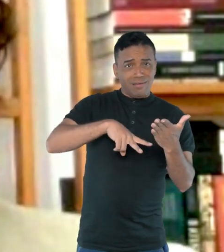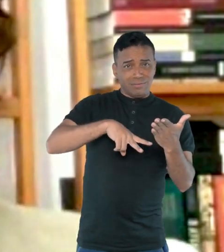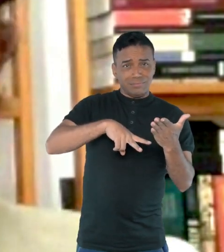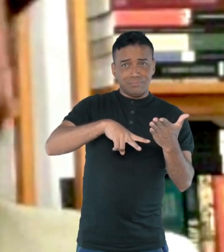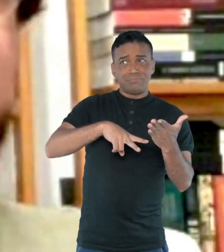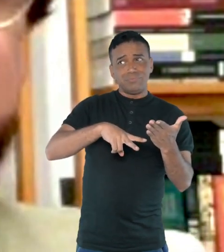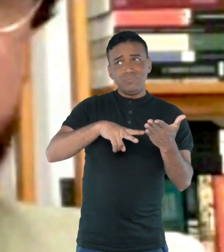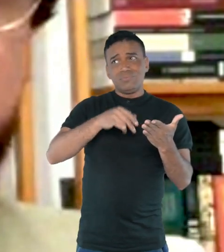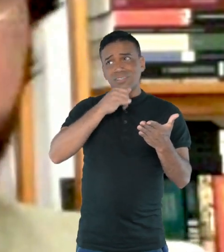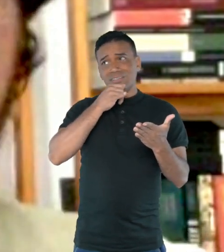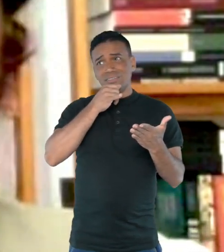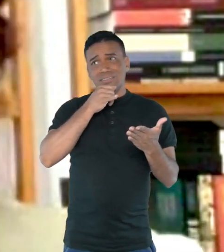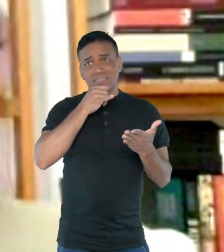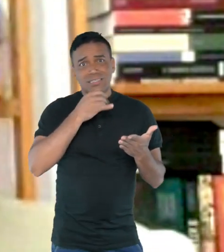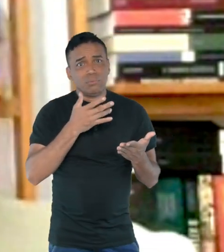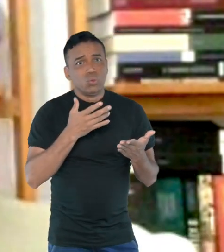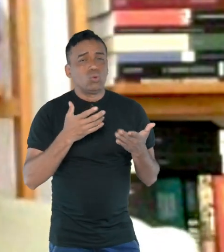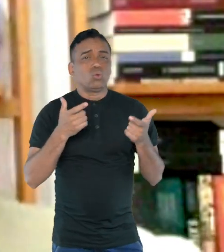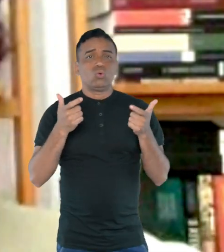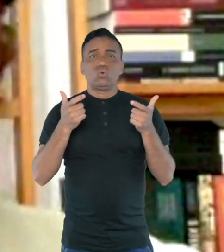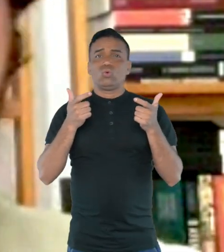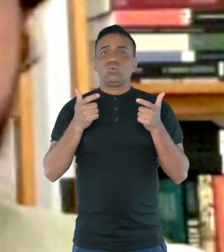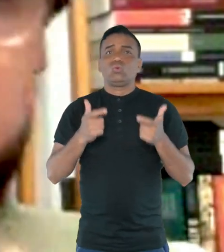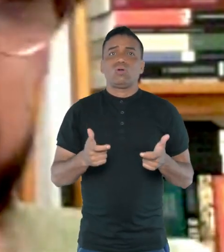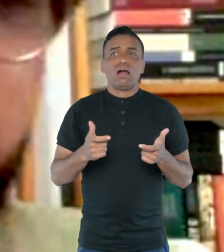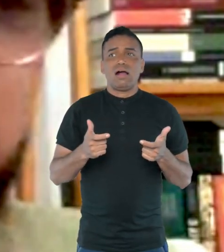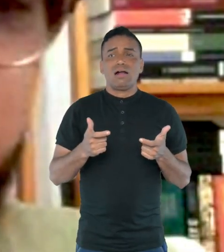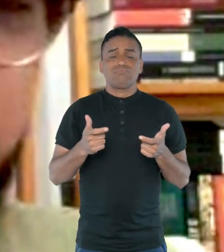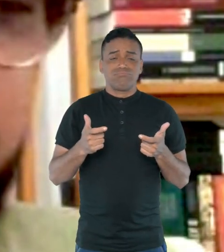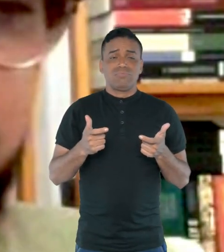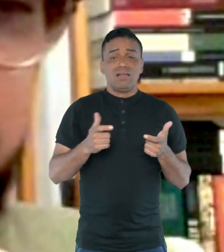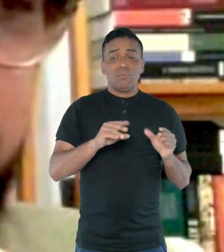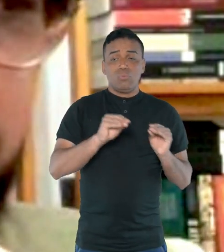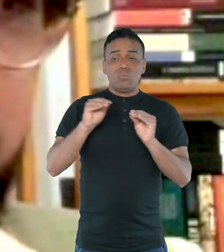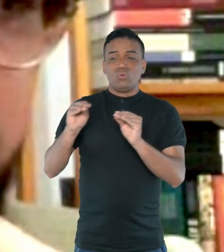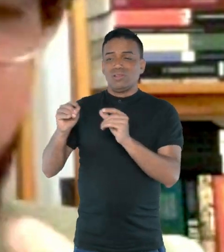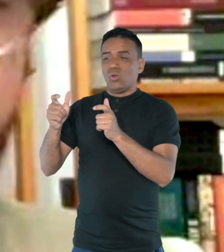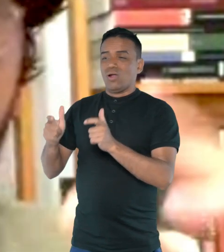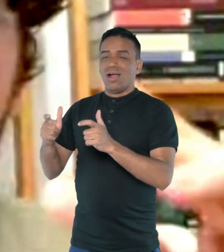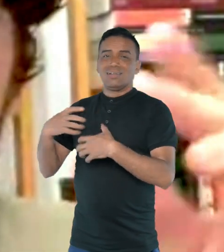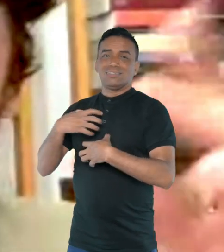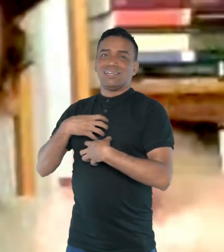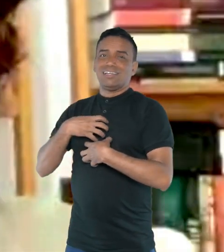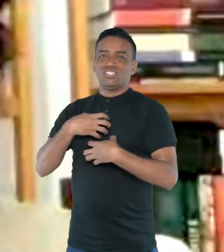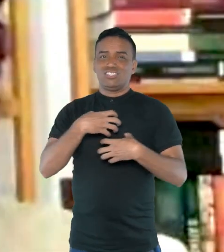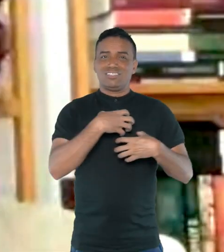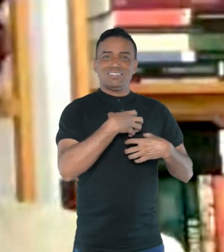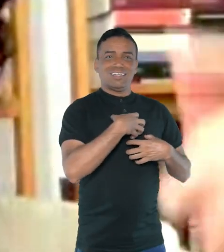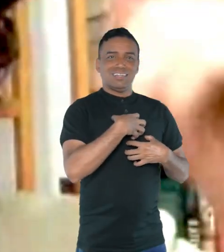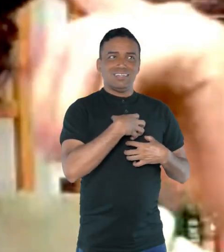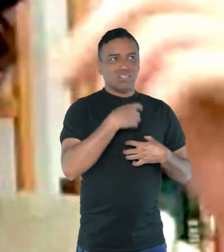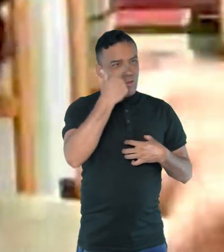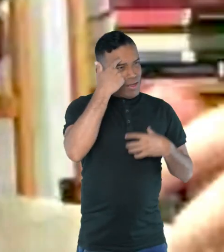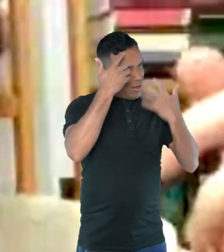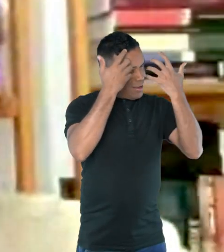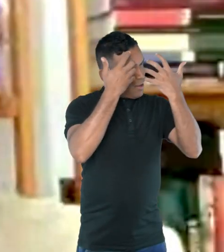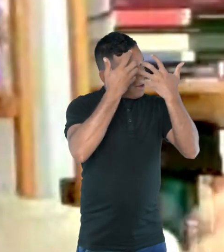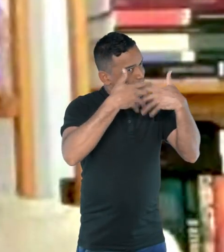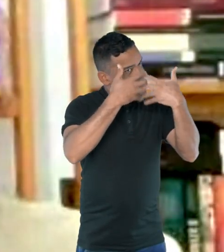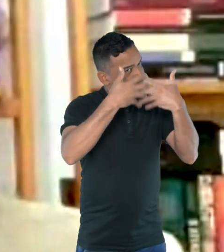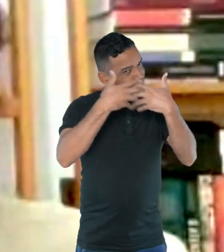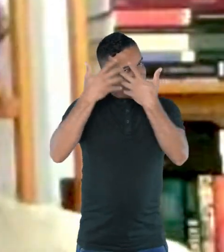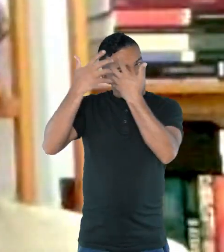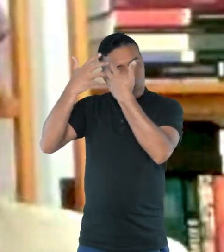ideia pelo menos é essa, de um lugar e seja colocado em outro, e para que um pouco dessas reflexões